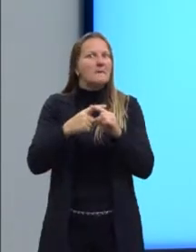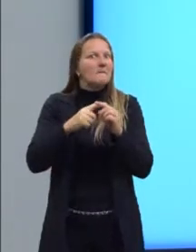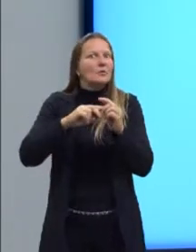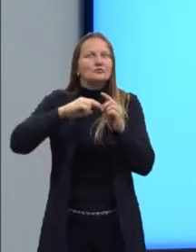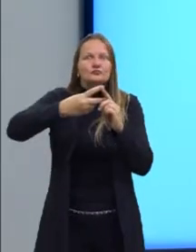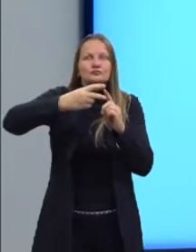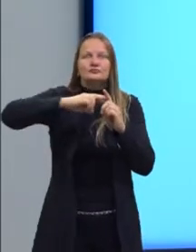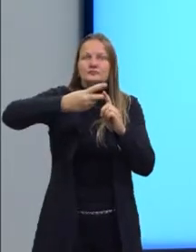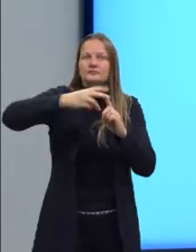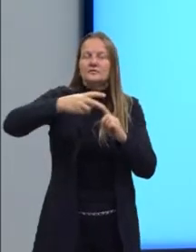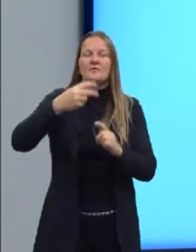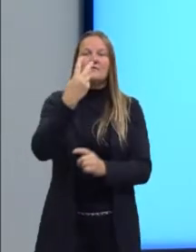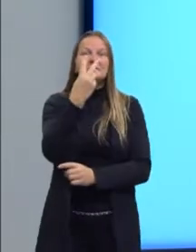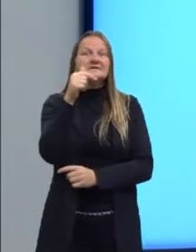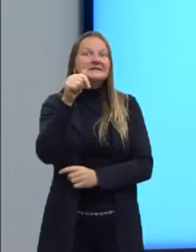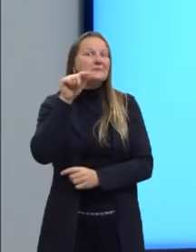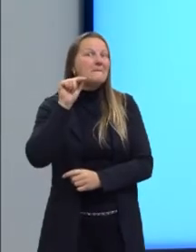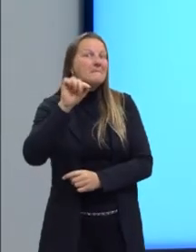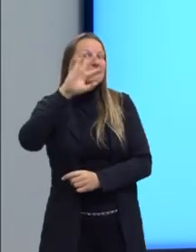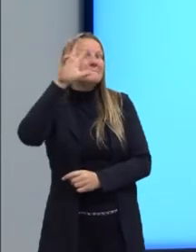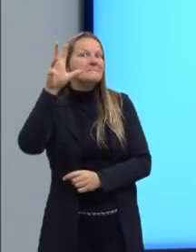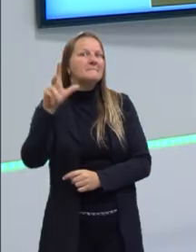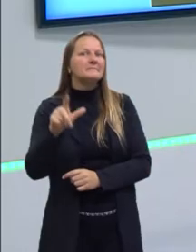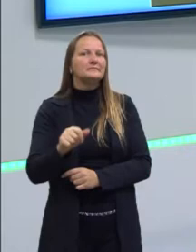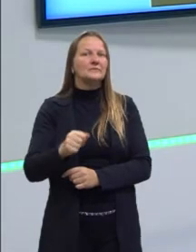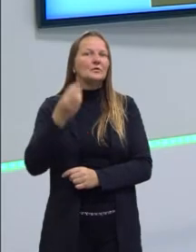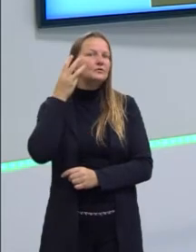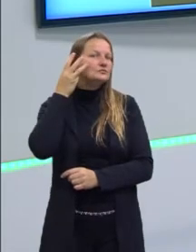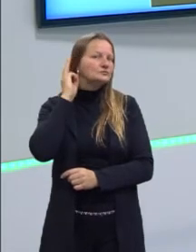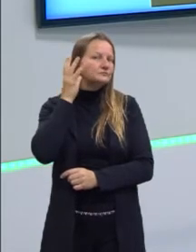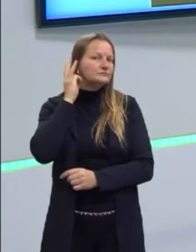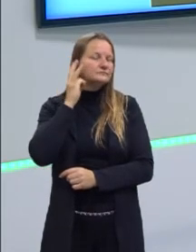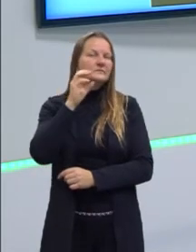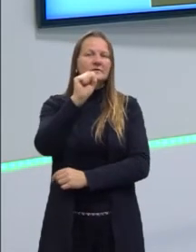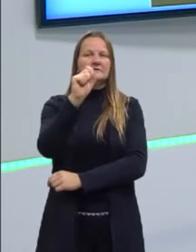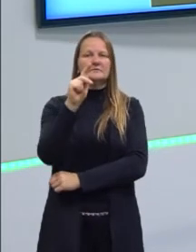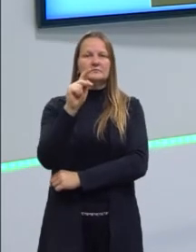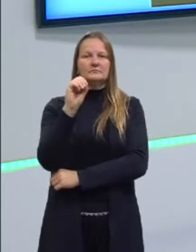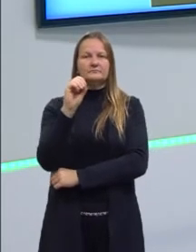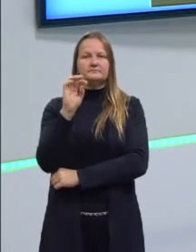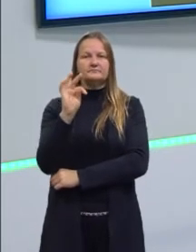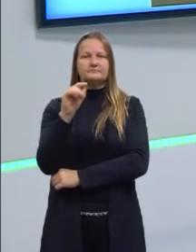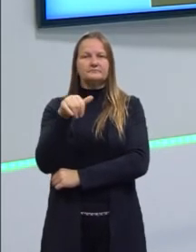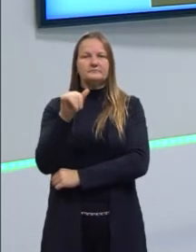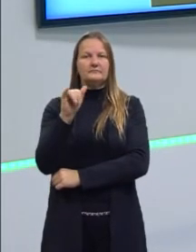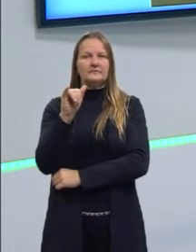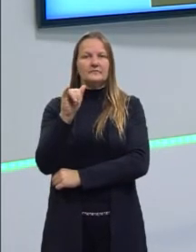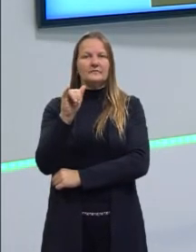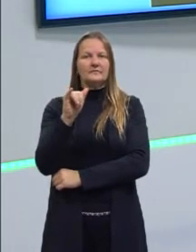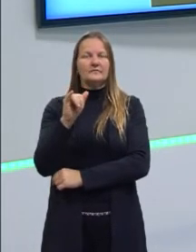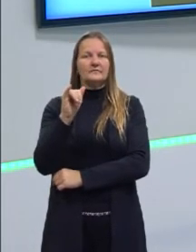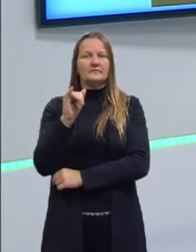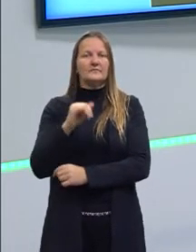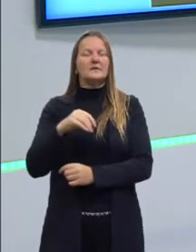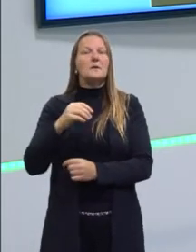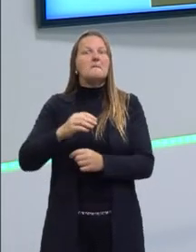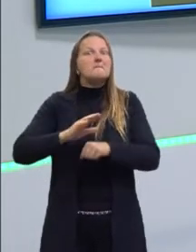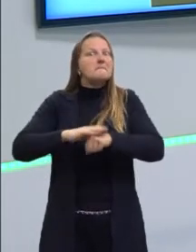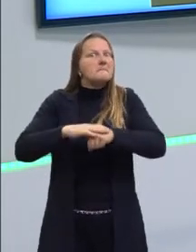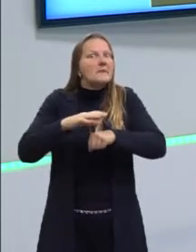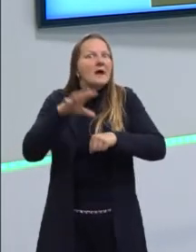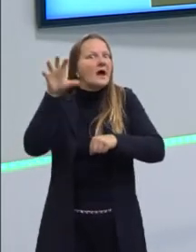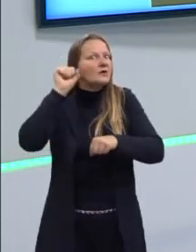bastante acesso no Spotify ela está sempre entre as 5 músicas mais ouvidas aí do Chico